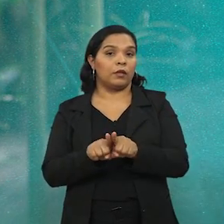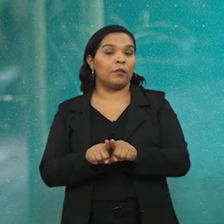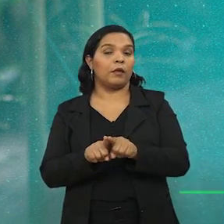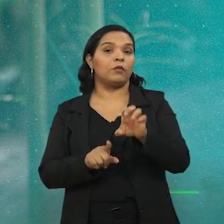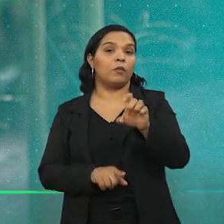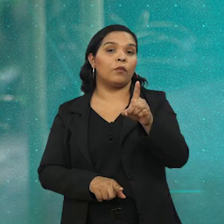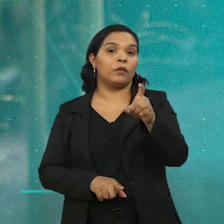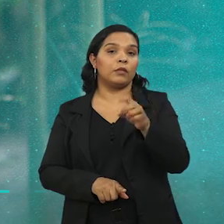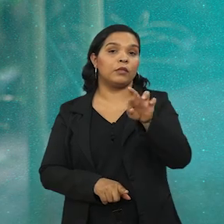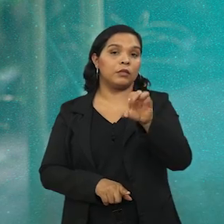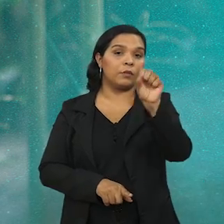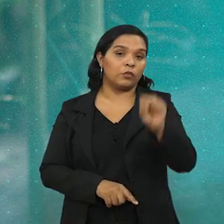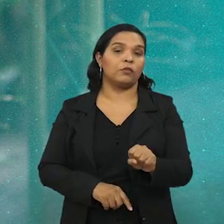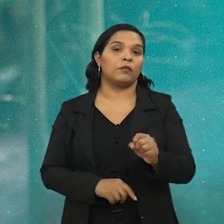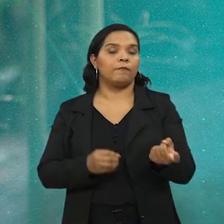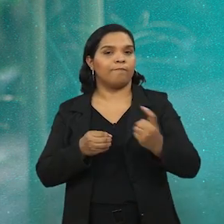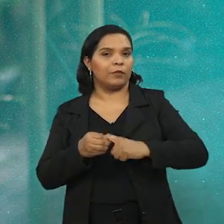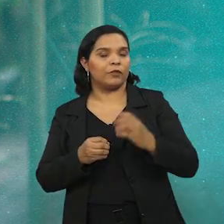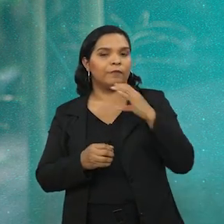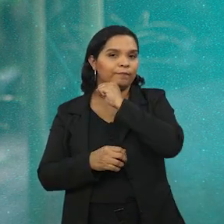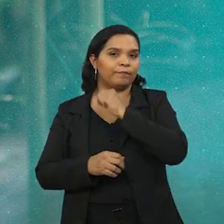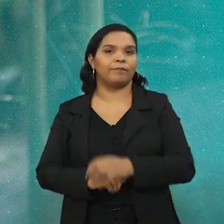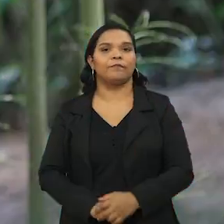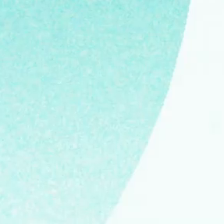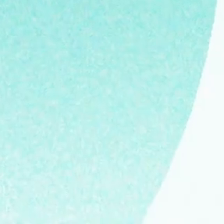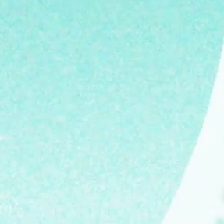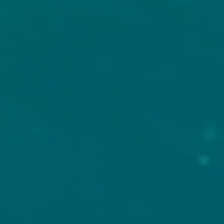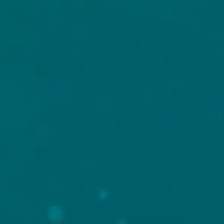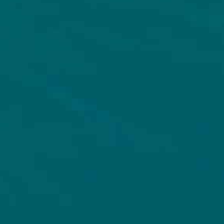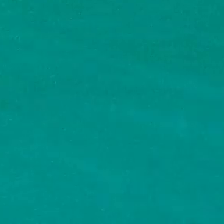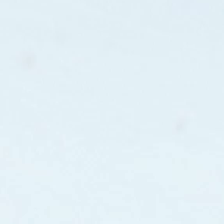extremo sul da Bahia. O intervalo é rápido, a gente volta já.